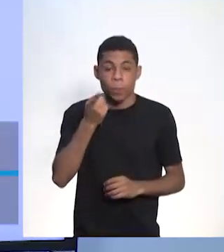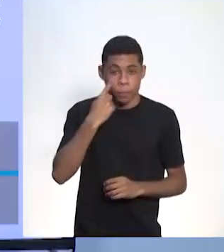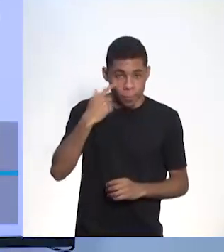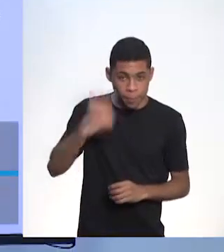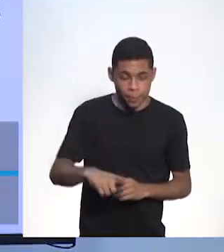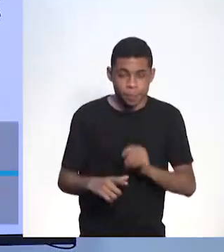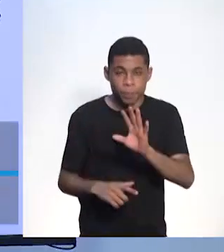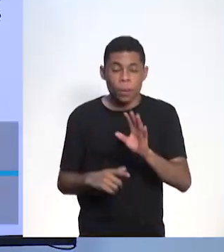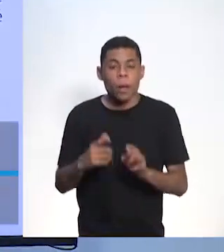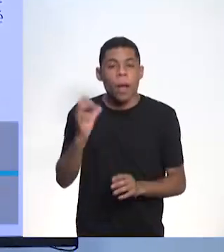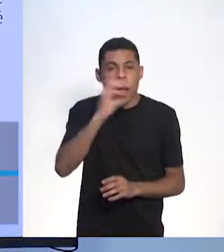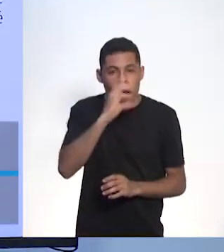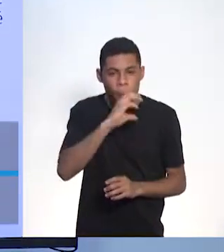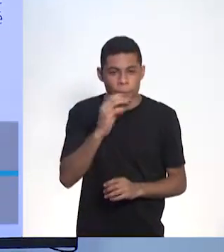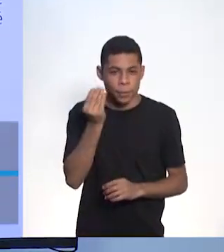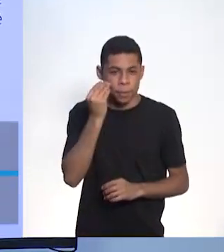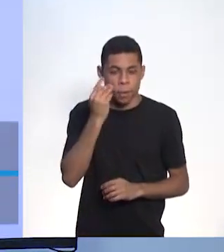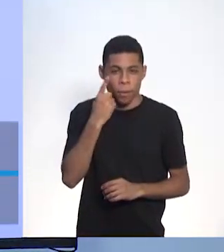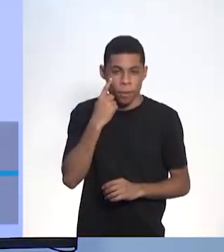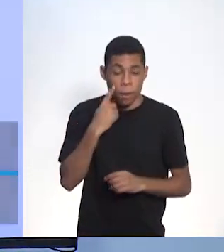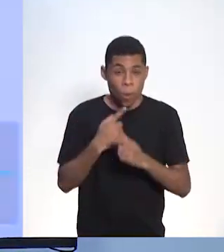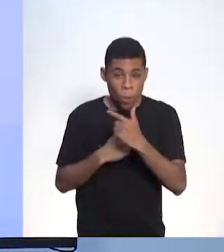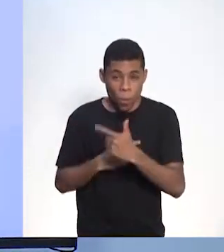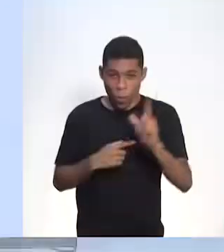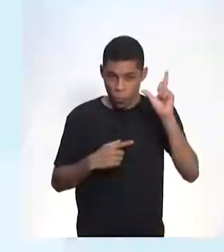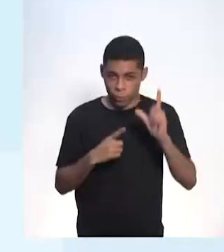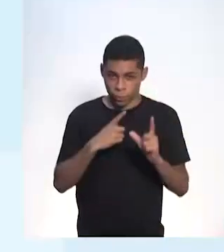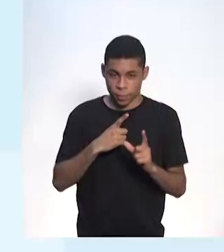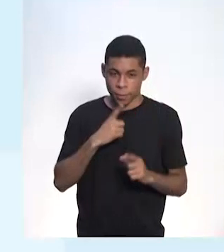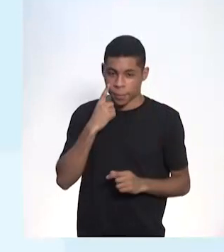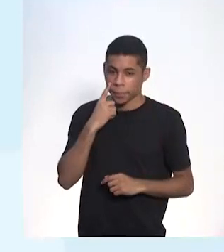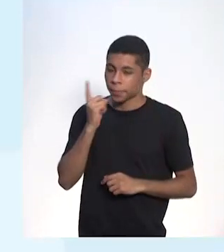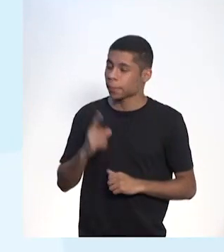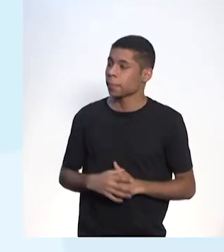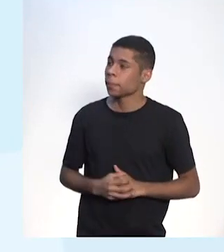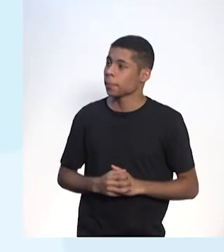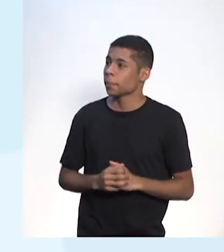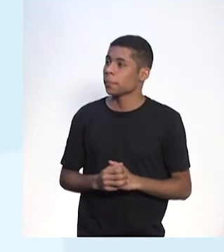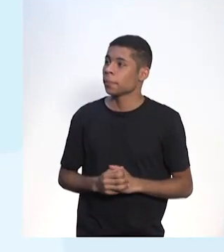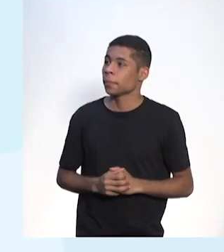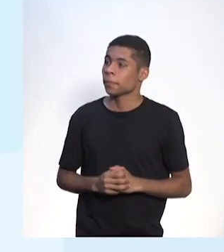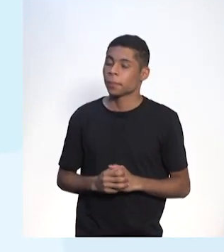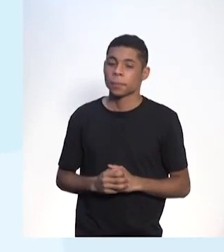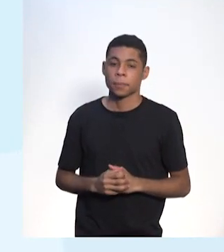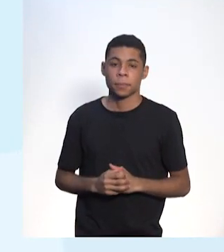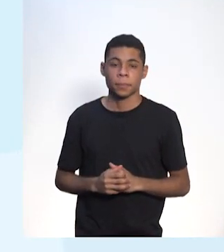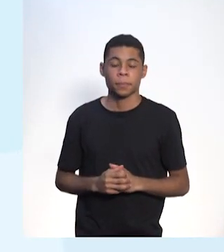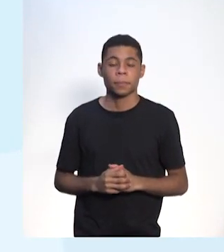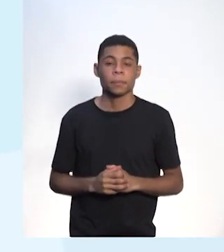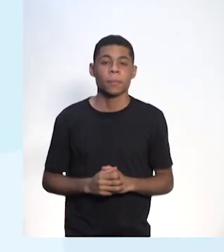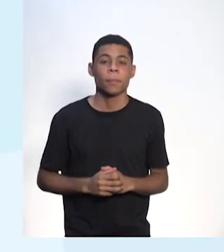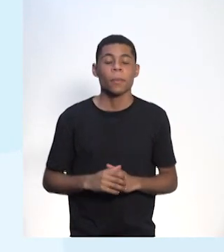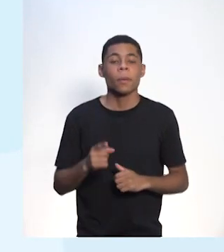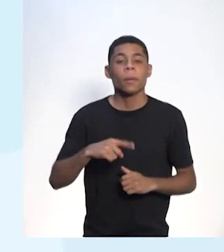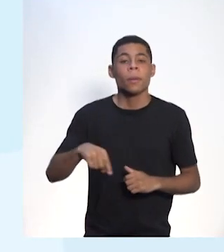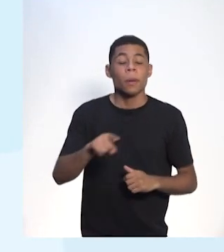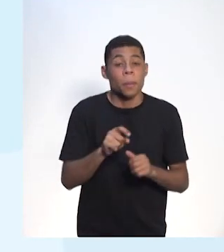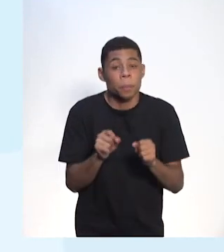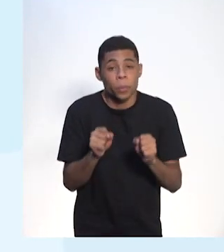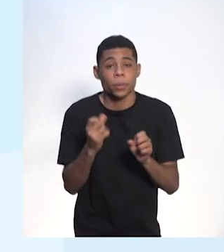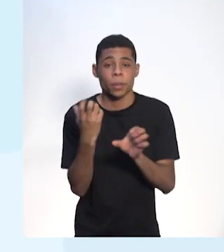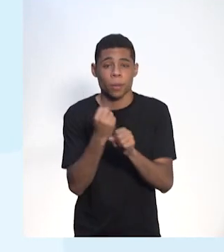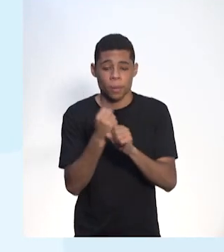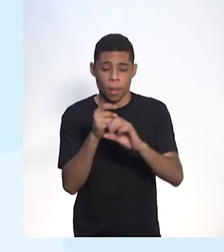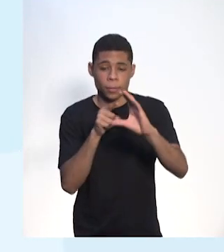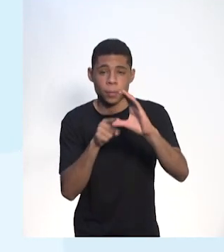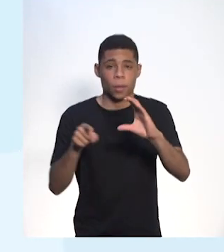vamos rapidamente aqui, ó, olhar uma outra relação, tá? Tem mais, a gente pode calcular a área do